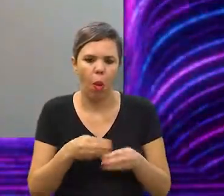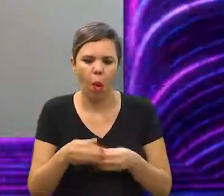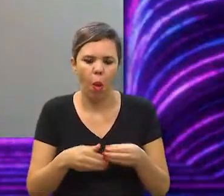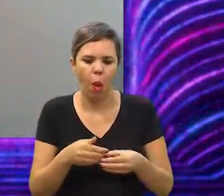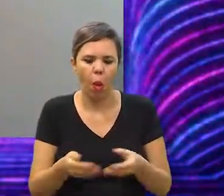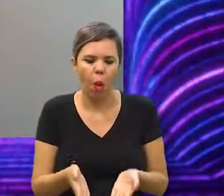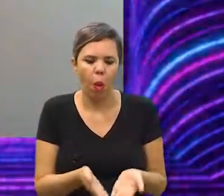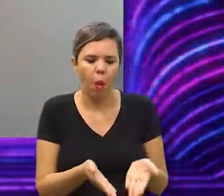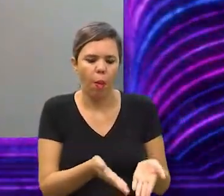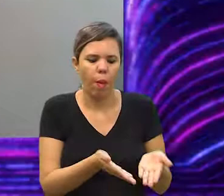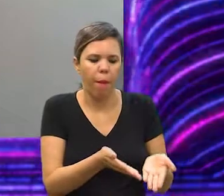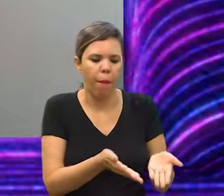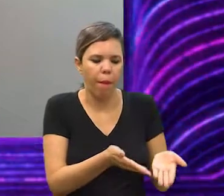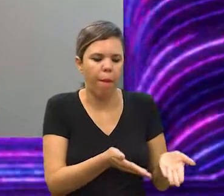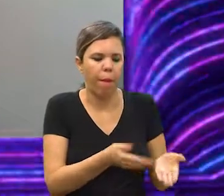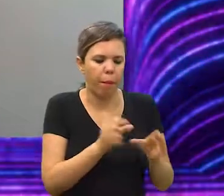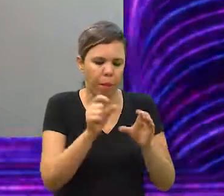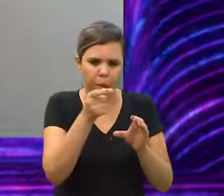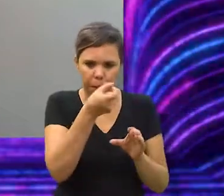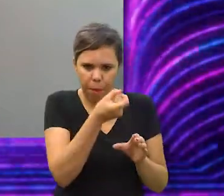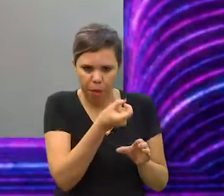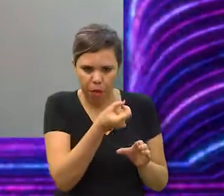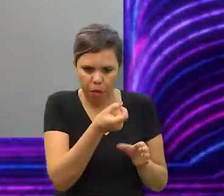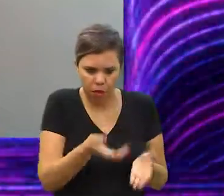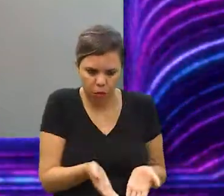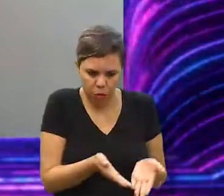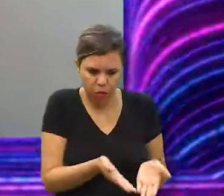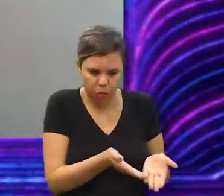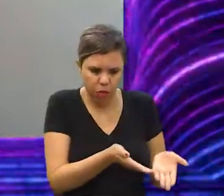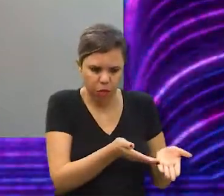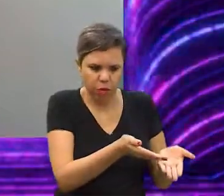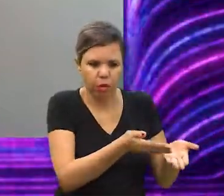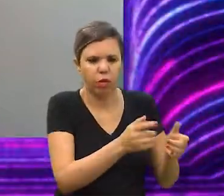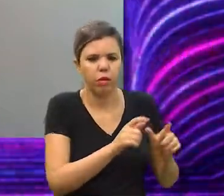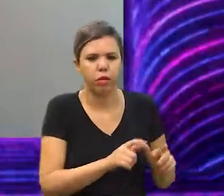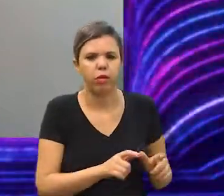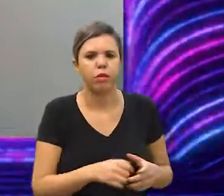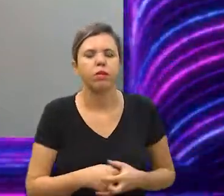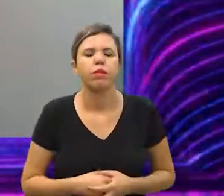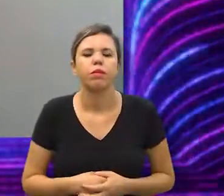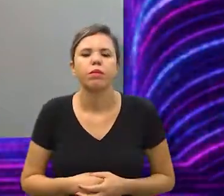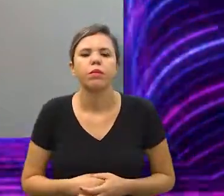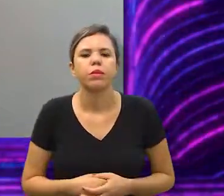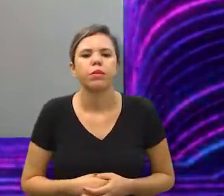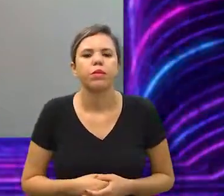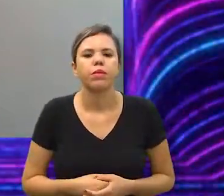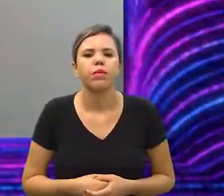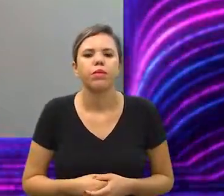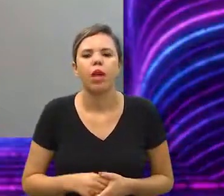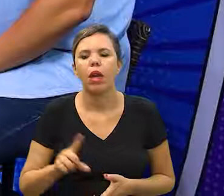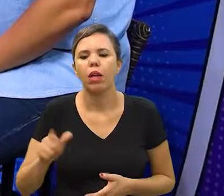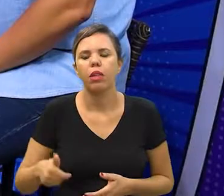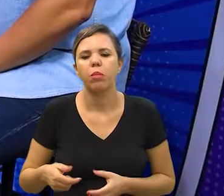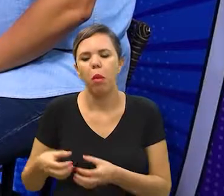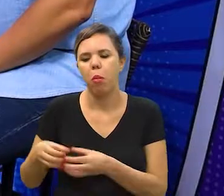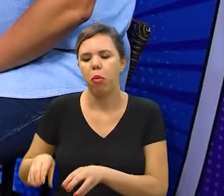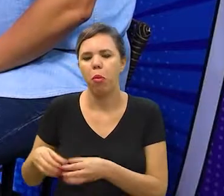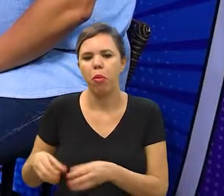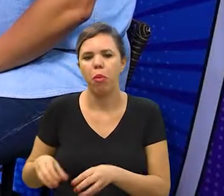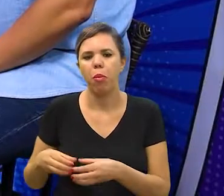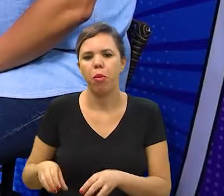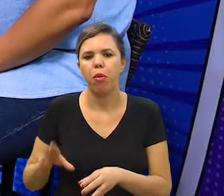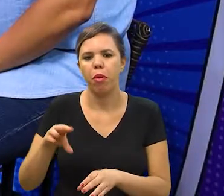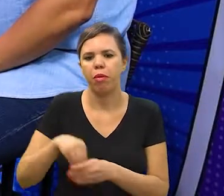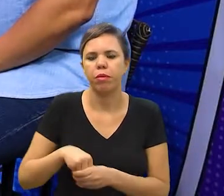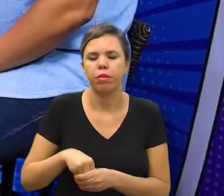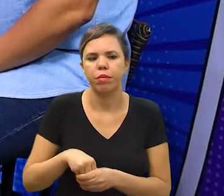E ele leva essa bolota até onde tem que ser levado, E aí ele bota os ovinhos dele lá dentro. E aí